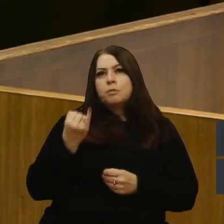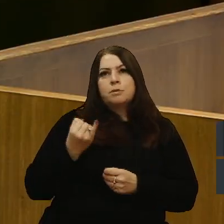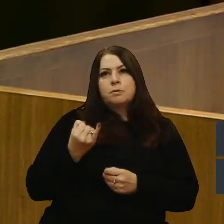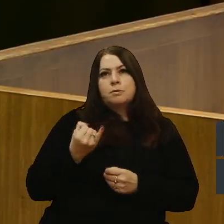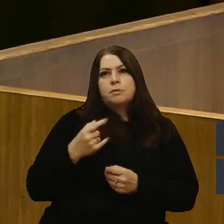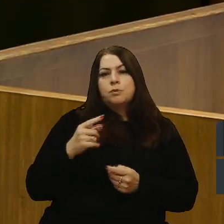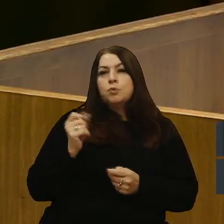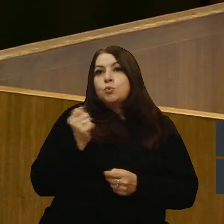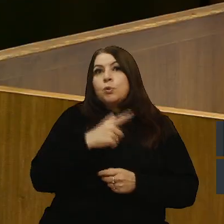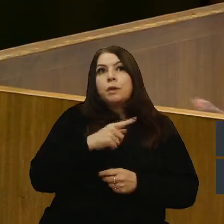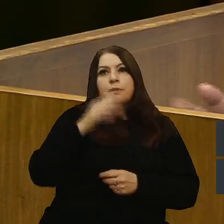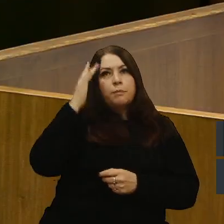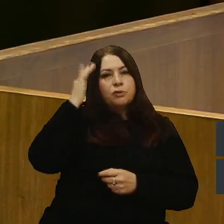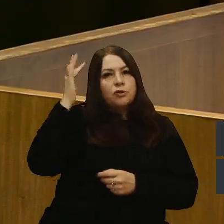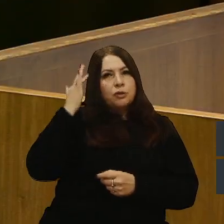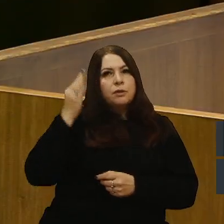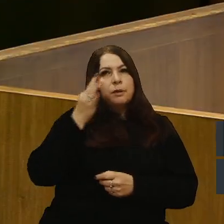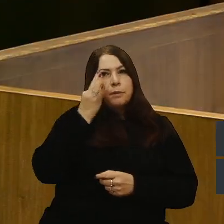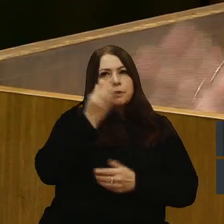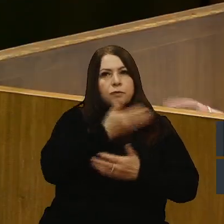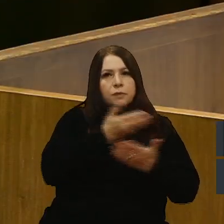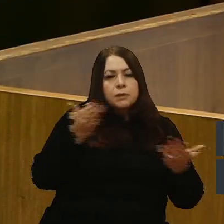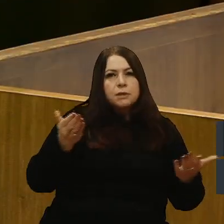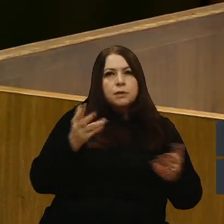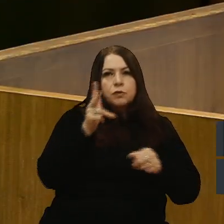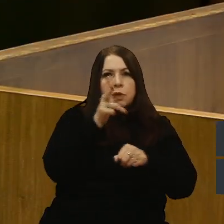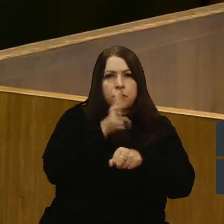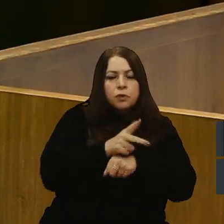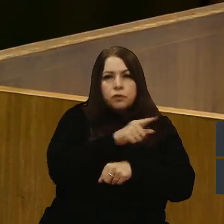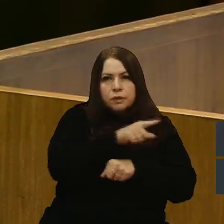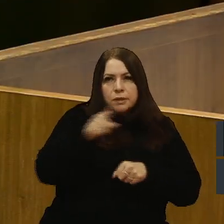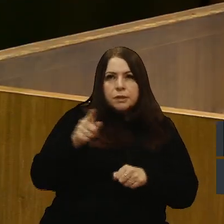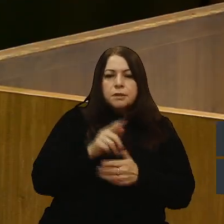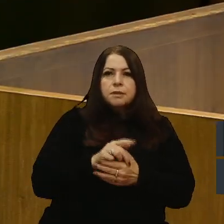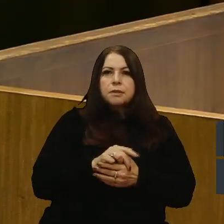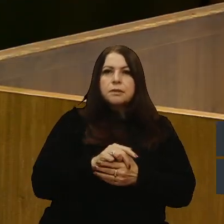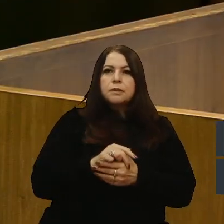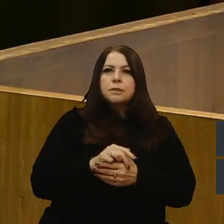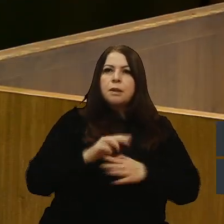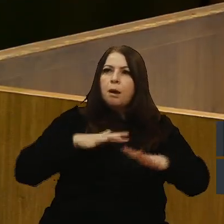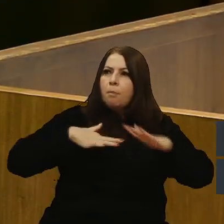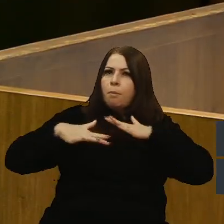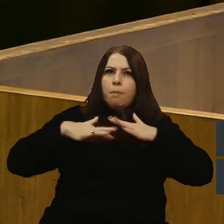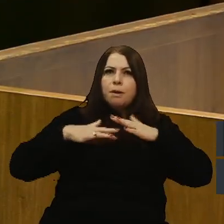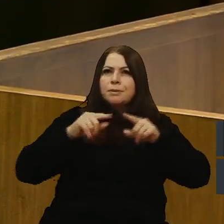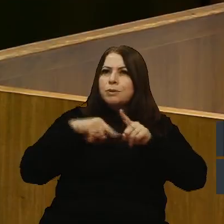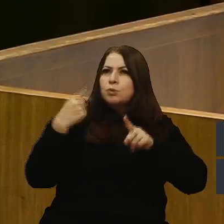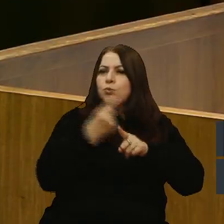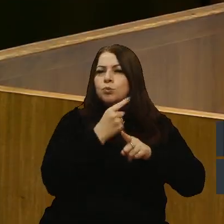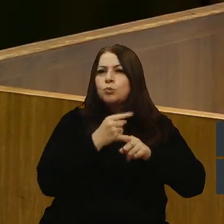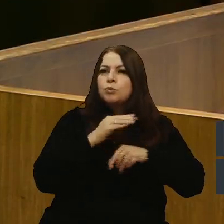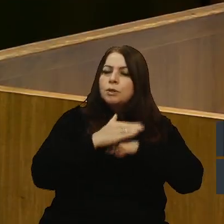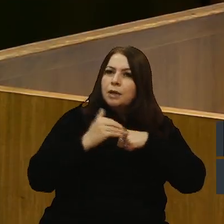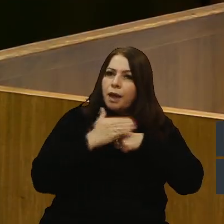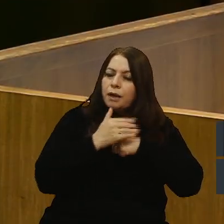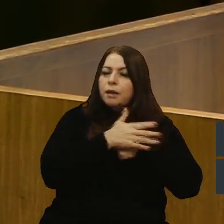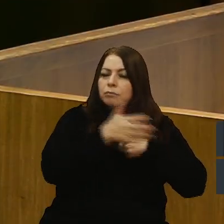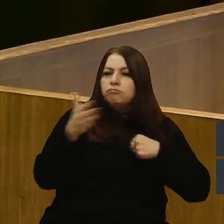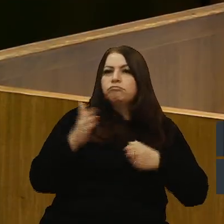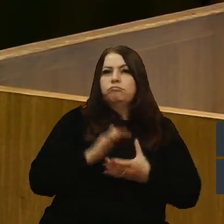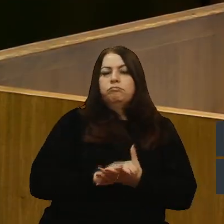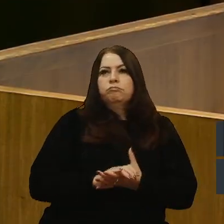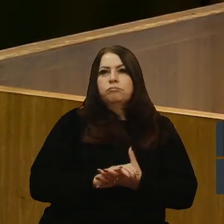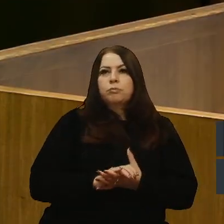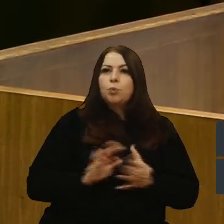colegas, do que vocês imaginam, a presença de vocês, os vídeos de vocês, a manifestação de carinho de vocês,